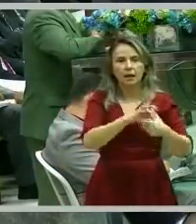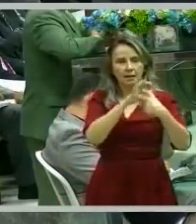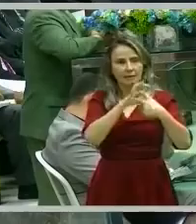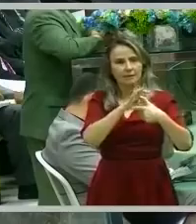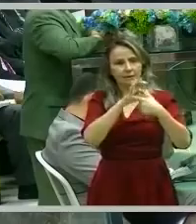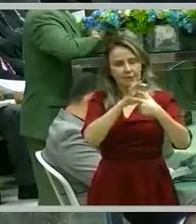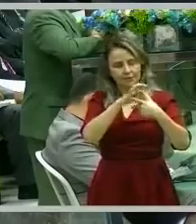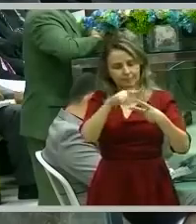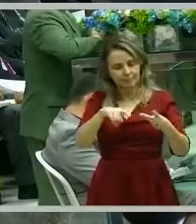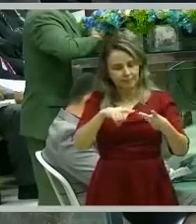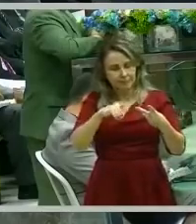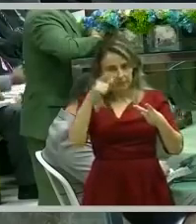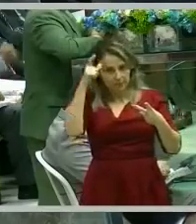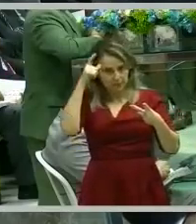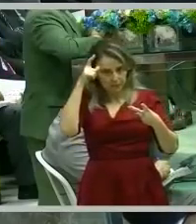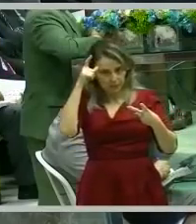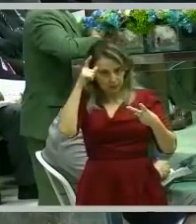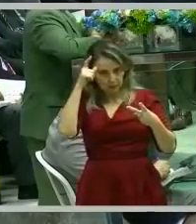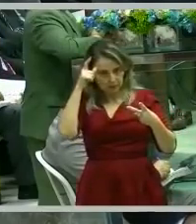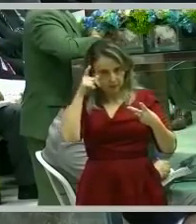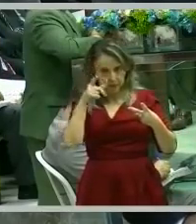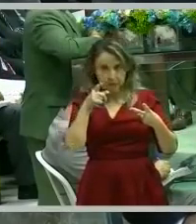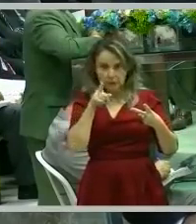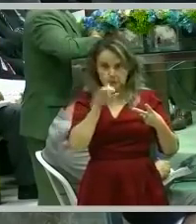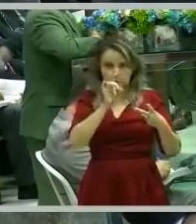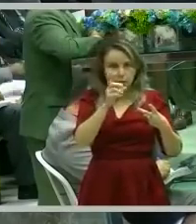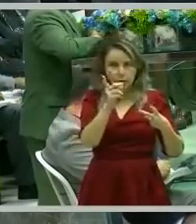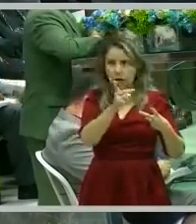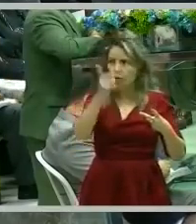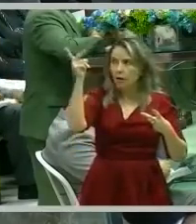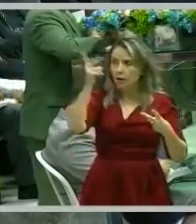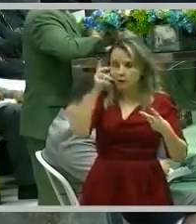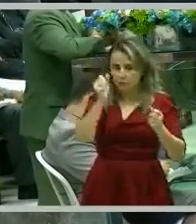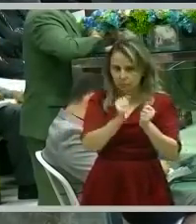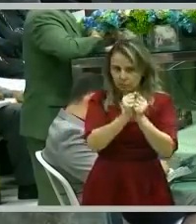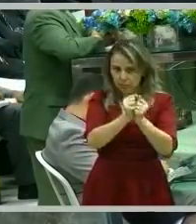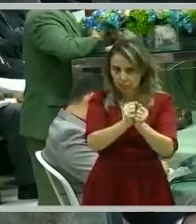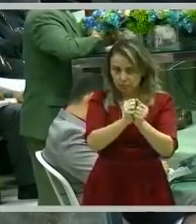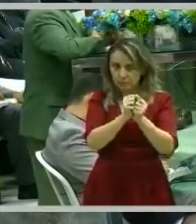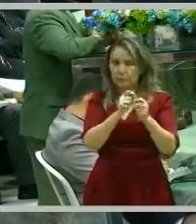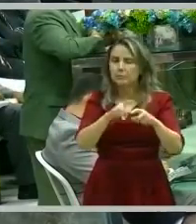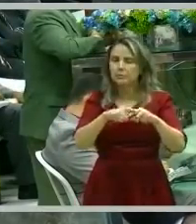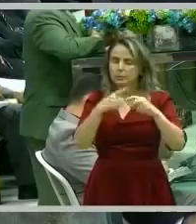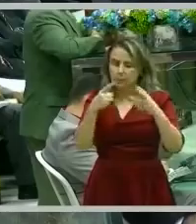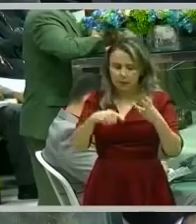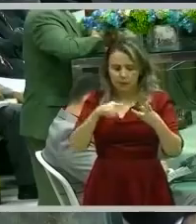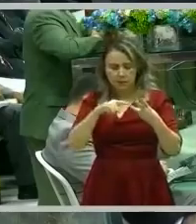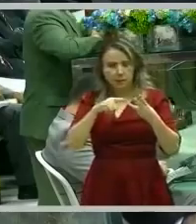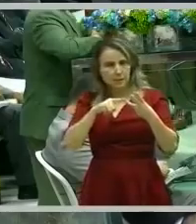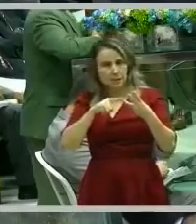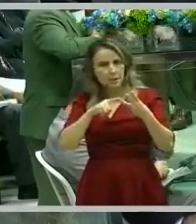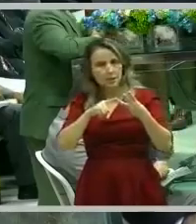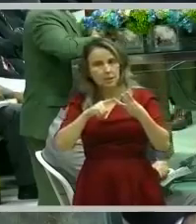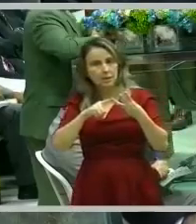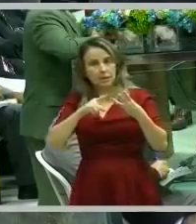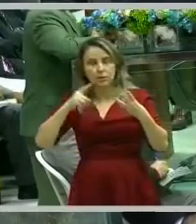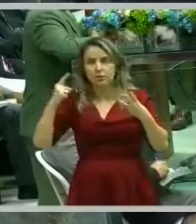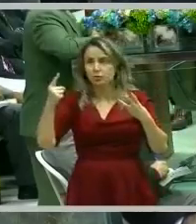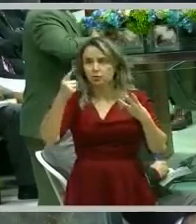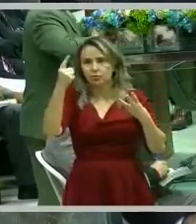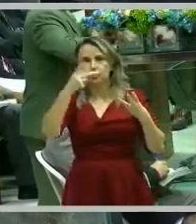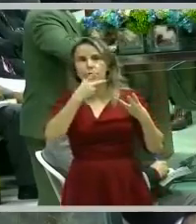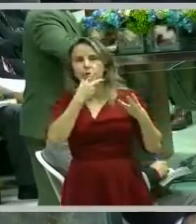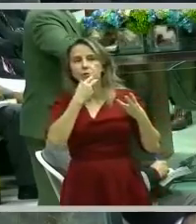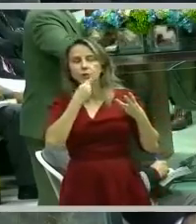diabo sozinho, só você e Deus. Agora a vitória contra o gigante que ameaça a igreja,